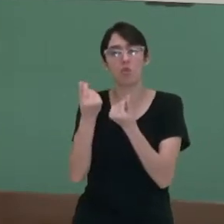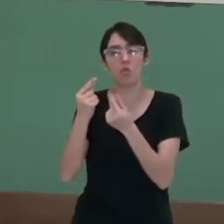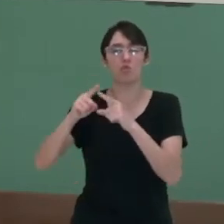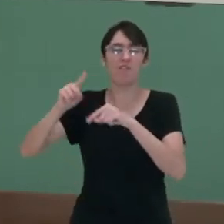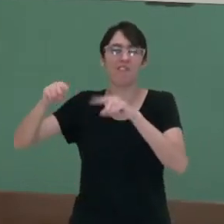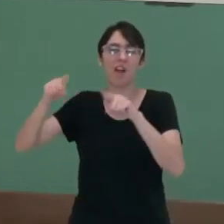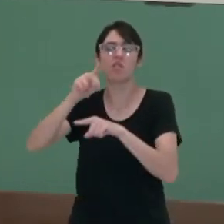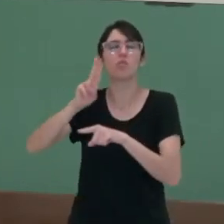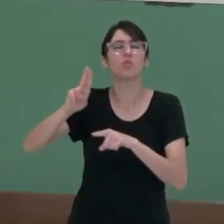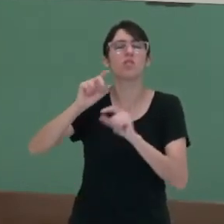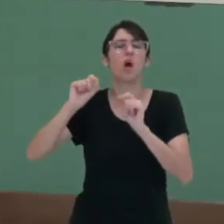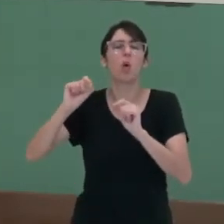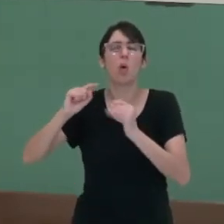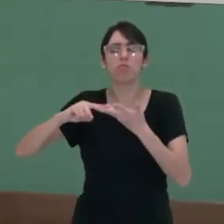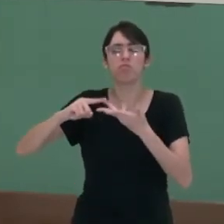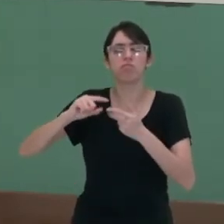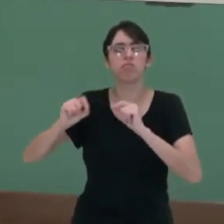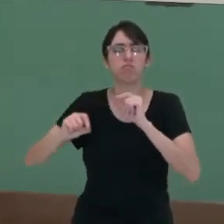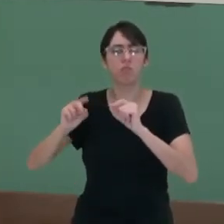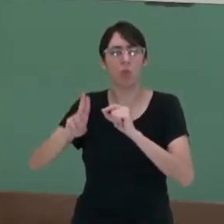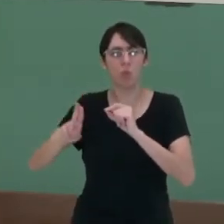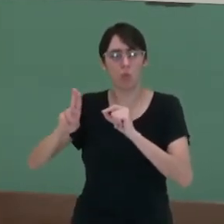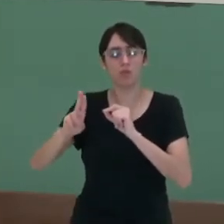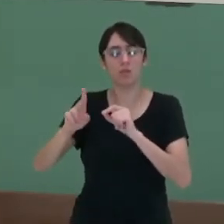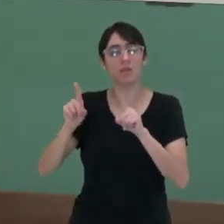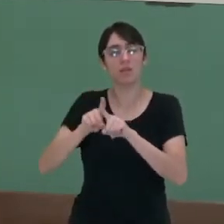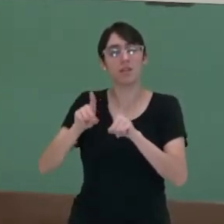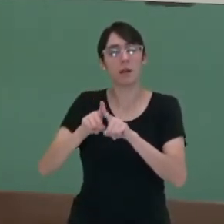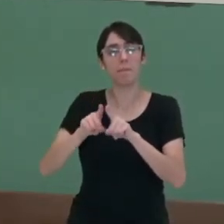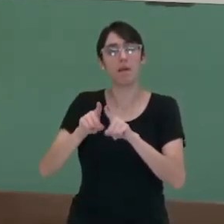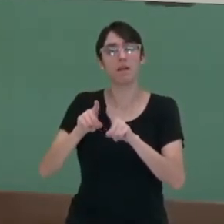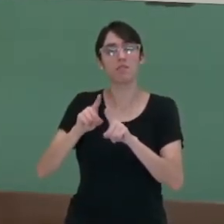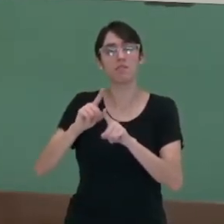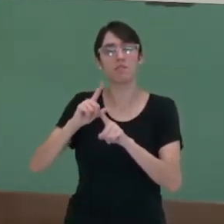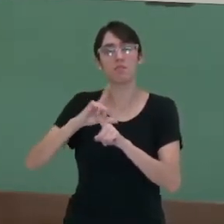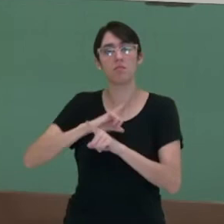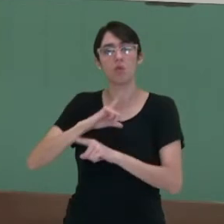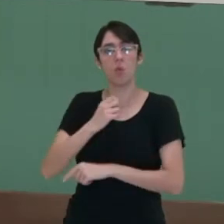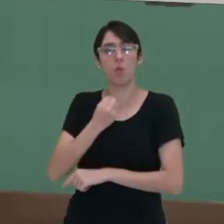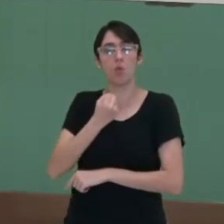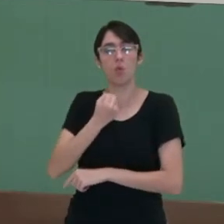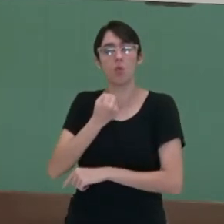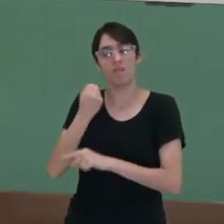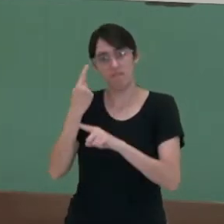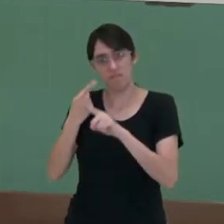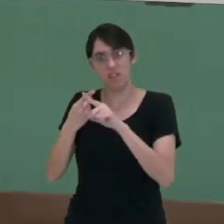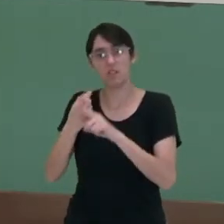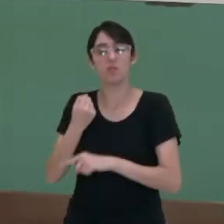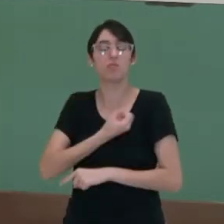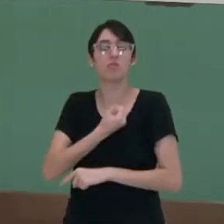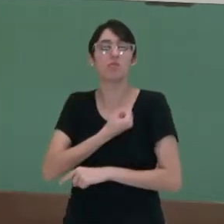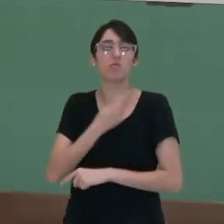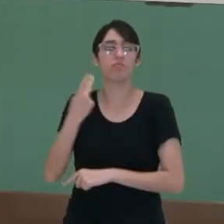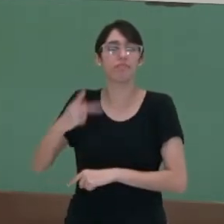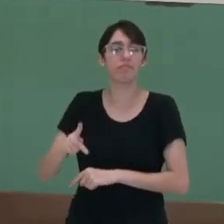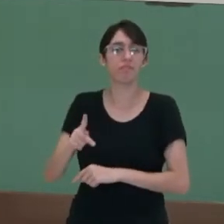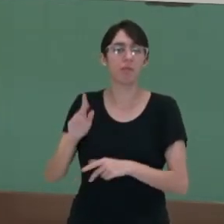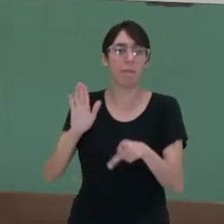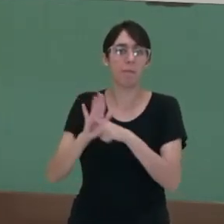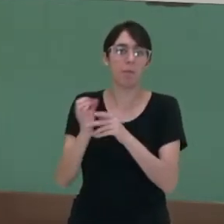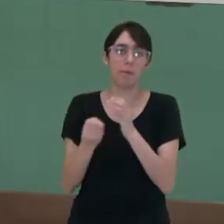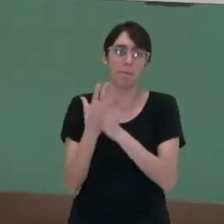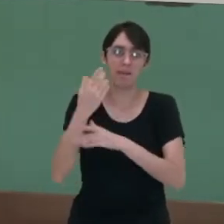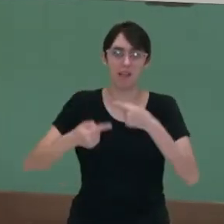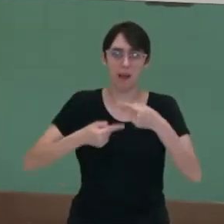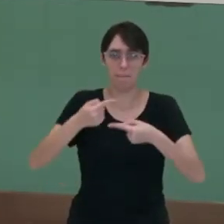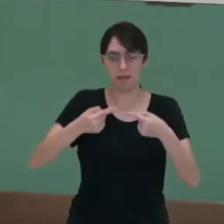vai utilizar, pelo número desta matéria-prima. Essa daqui vai ser a montagem exatamente da nossa